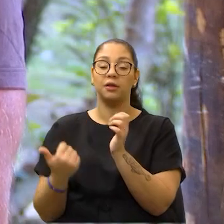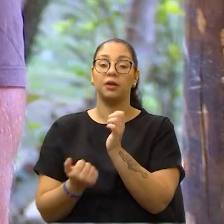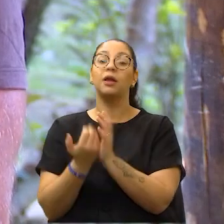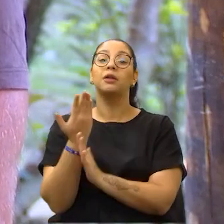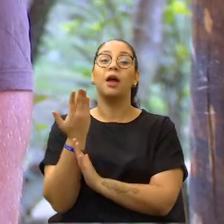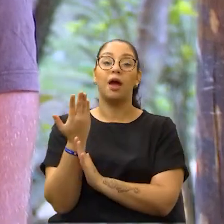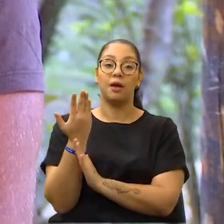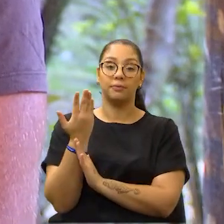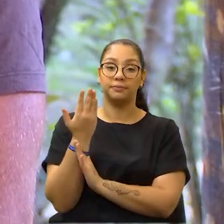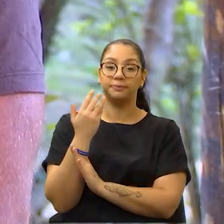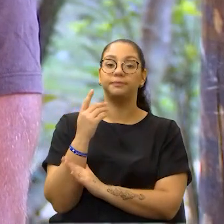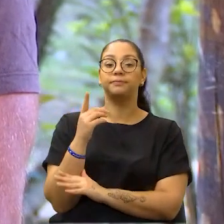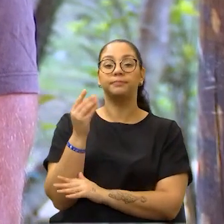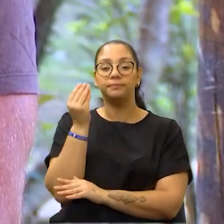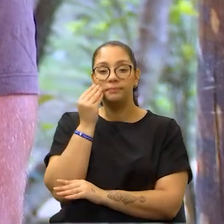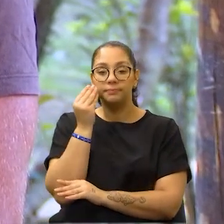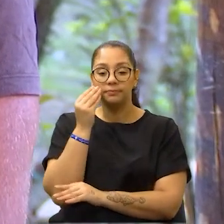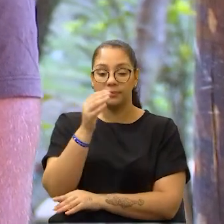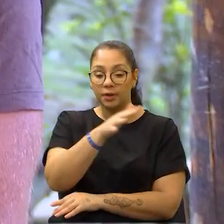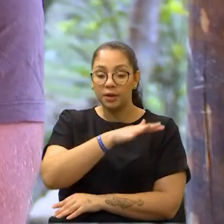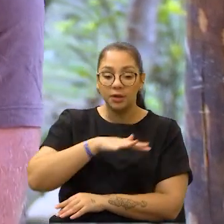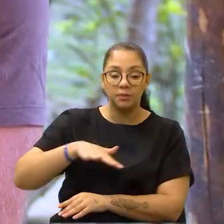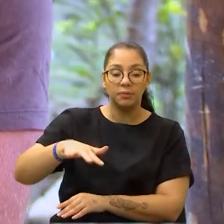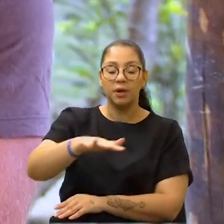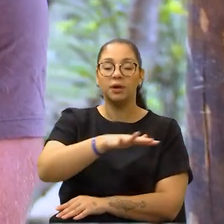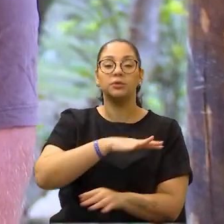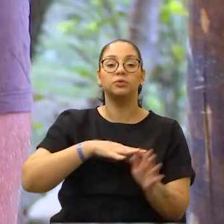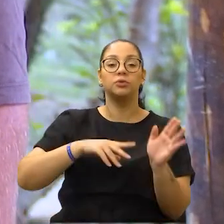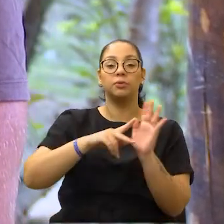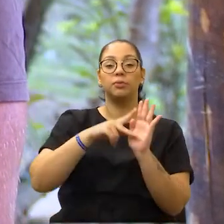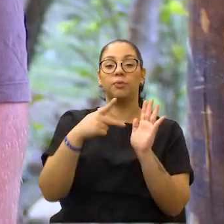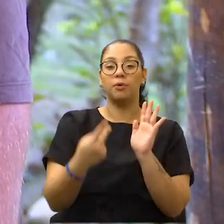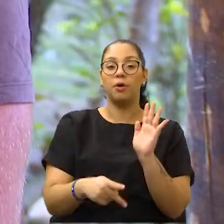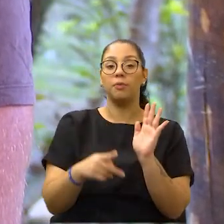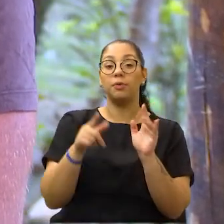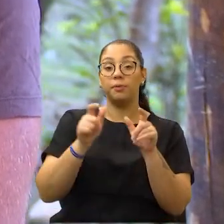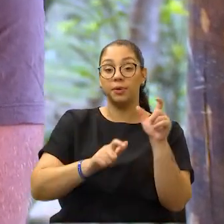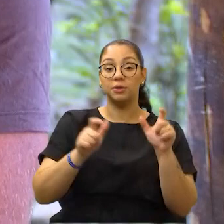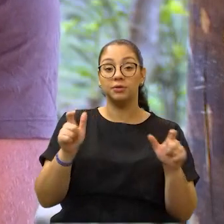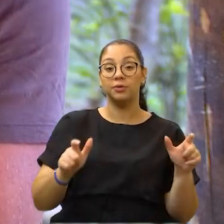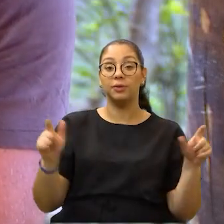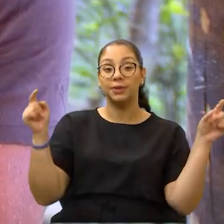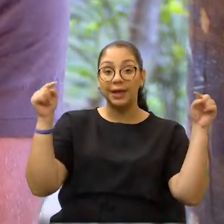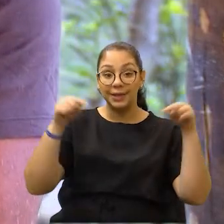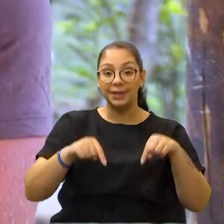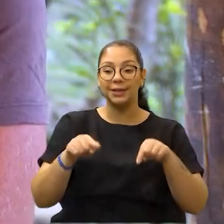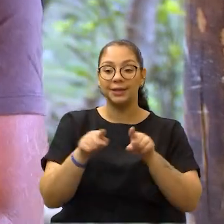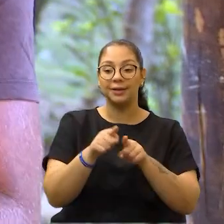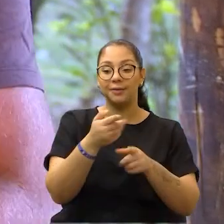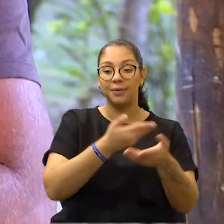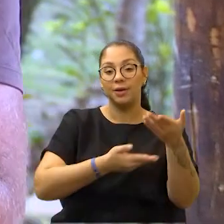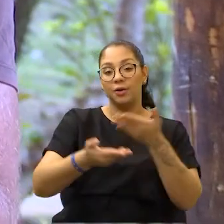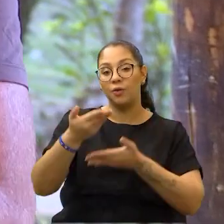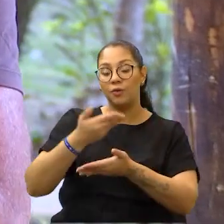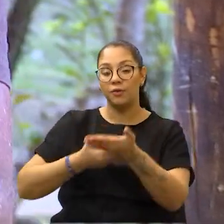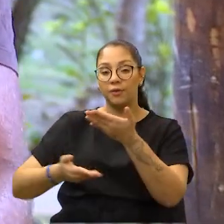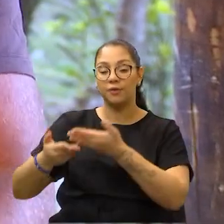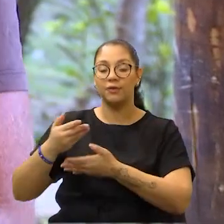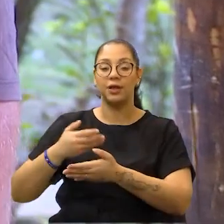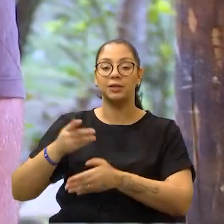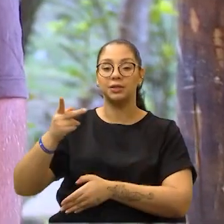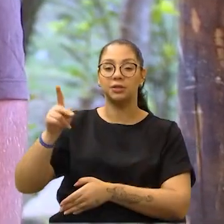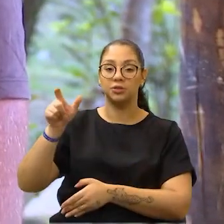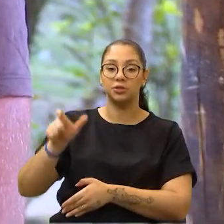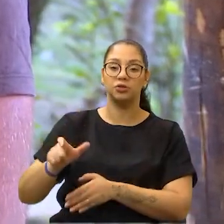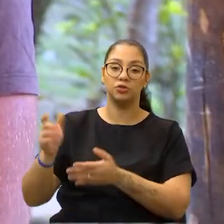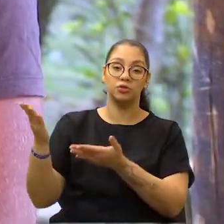importante, fazer com que esse jovem também tenha esse espaço aqui como espaço dele, as pessoas que estão aqui também como